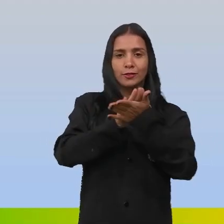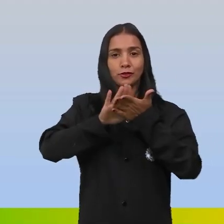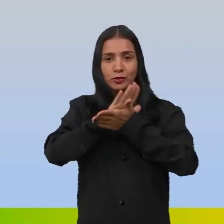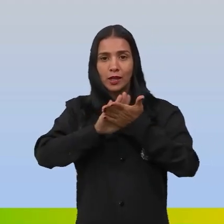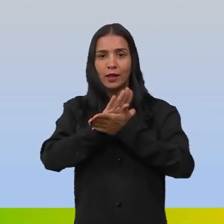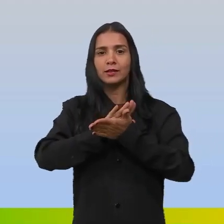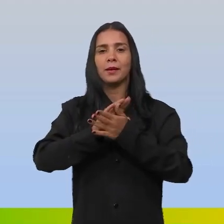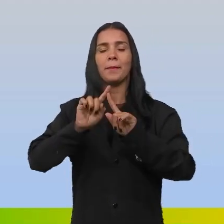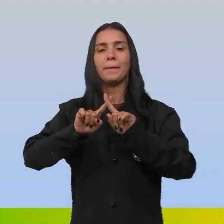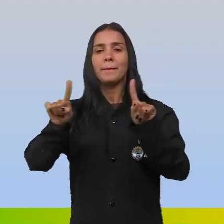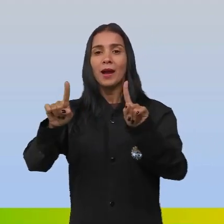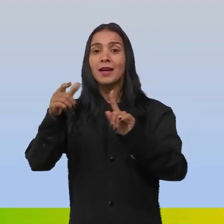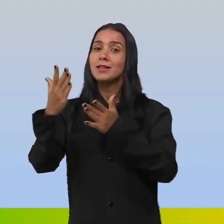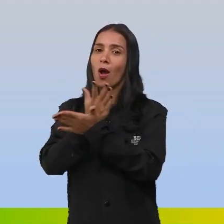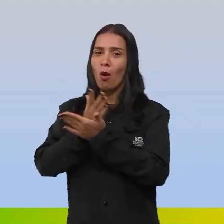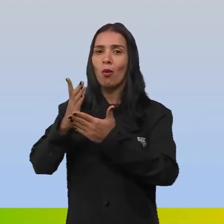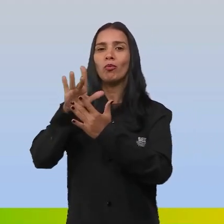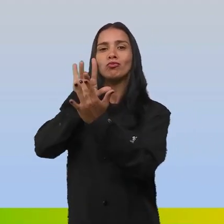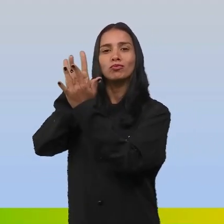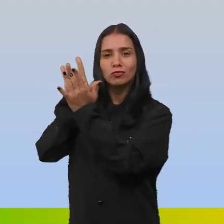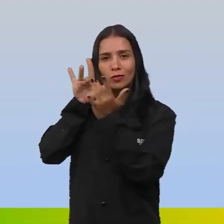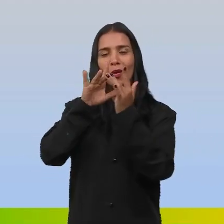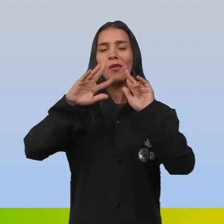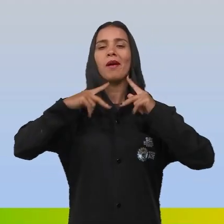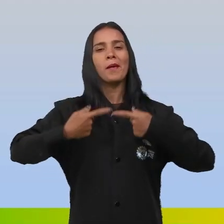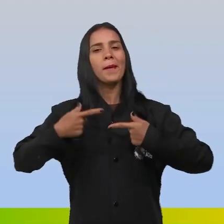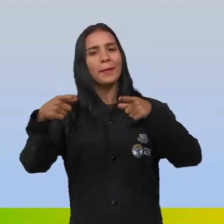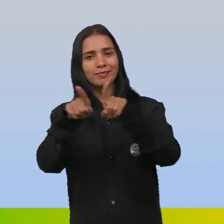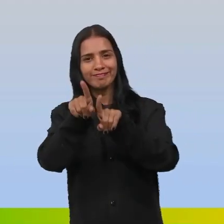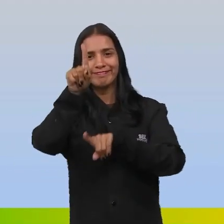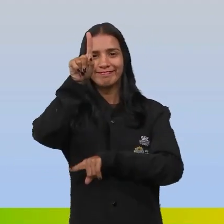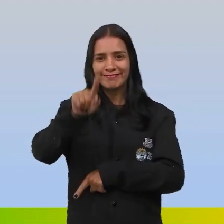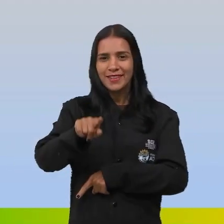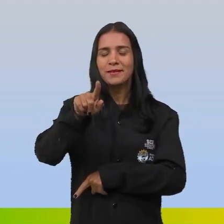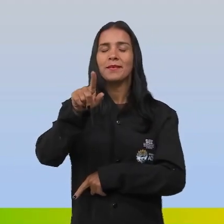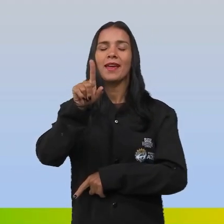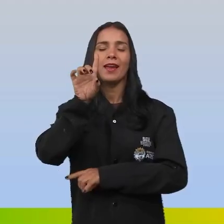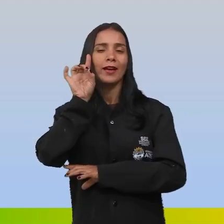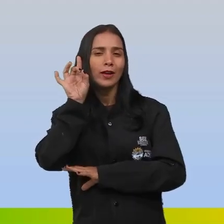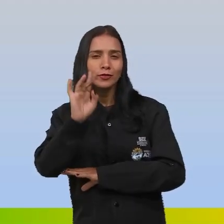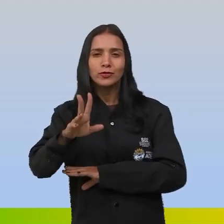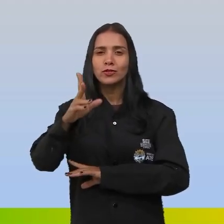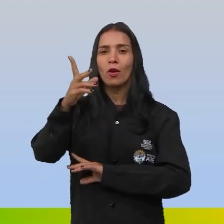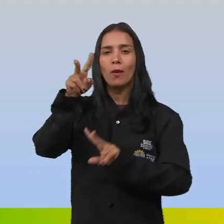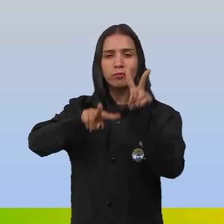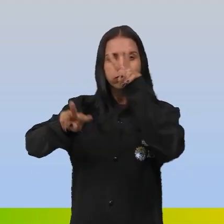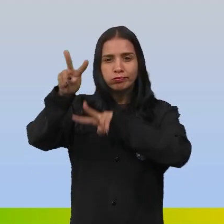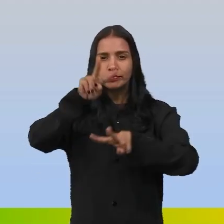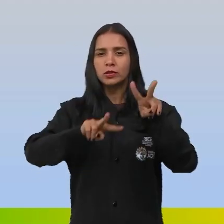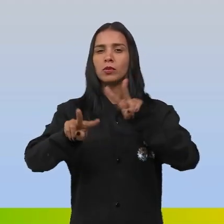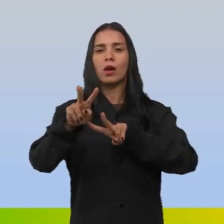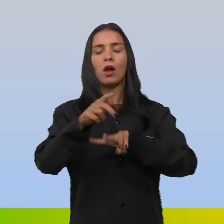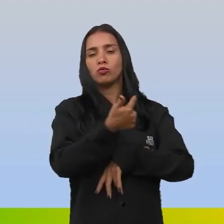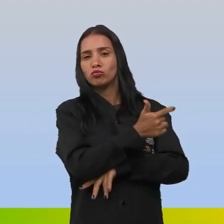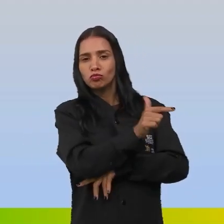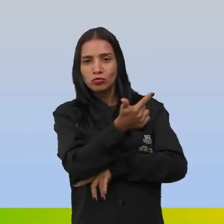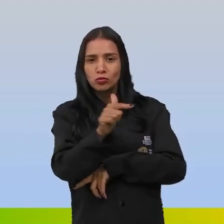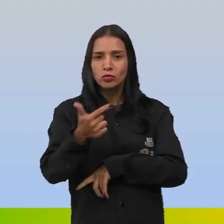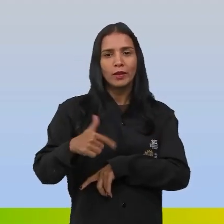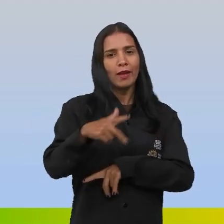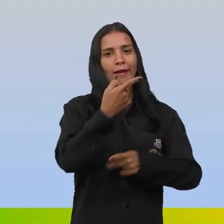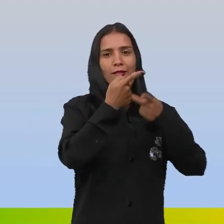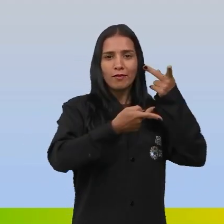é não verbal. E no teatro, essa linguagem corporal é intencionalmente amplificada e transforma